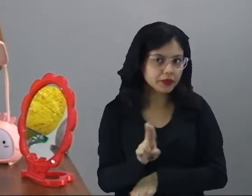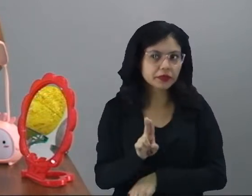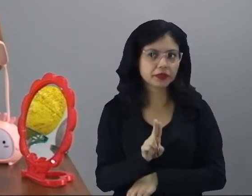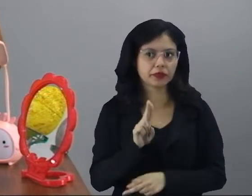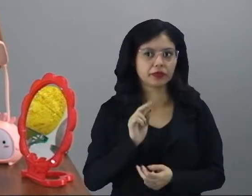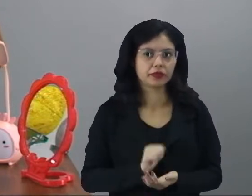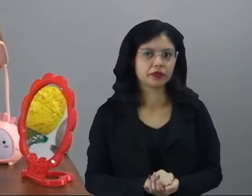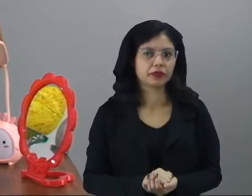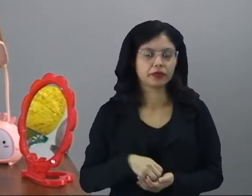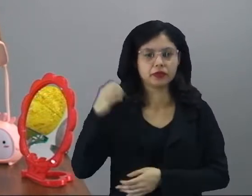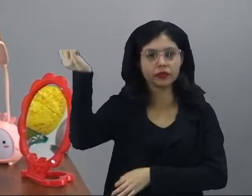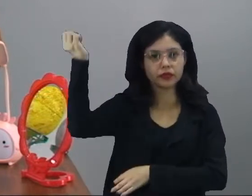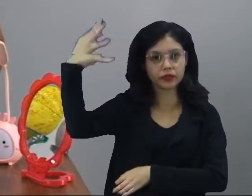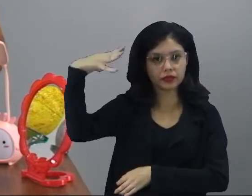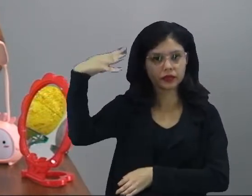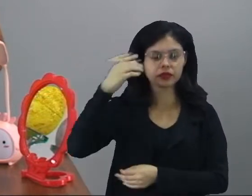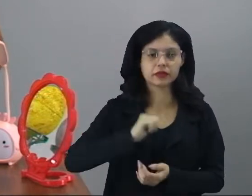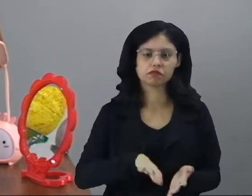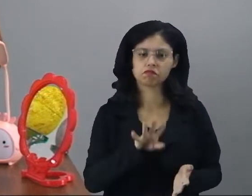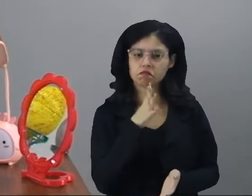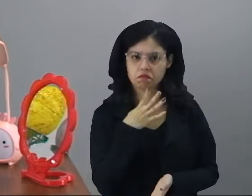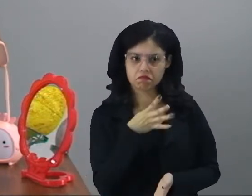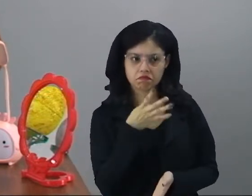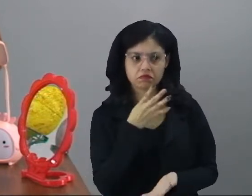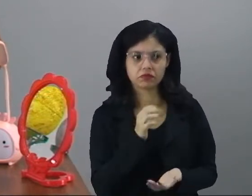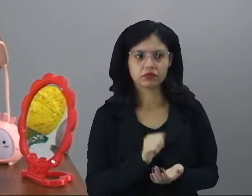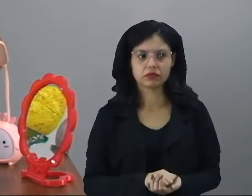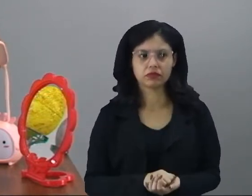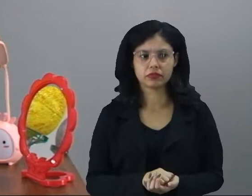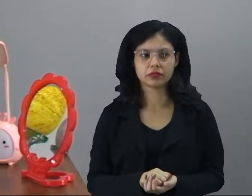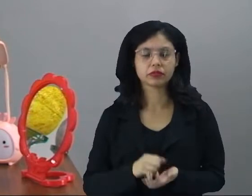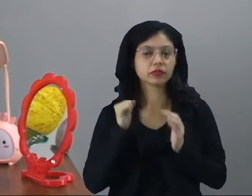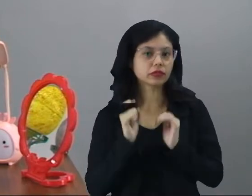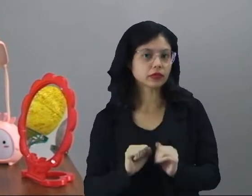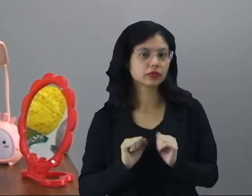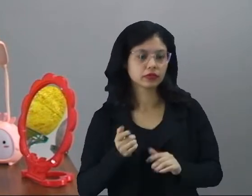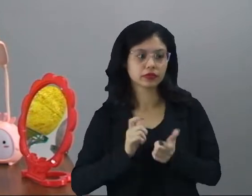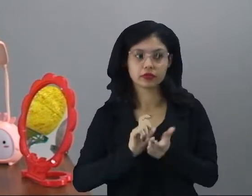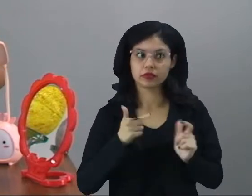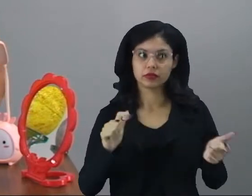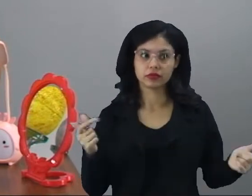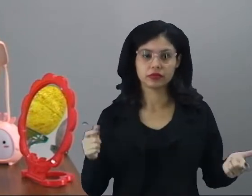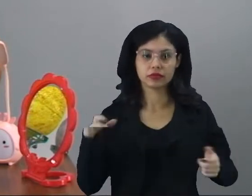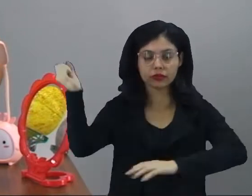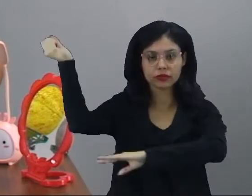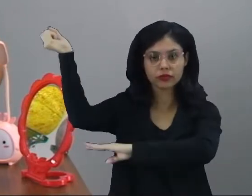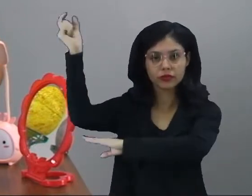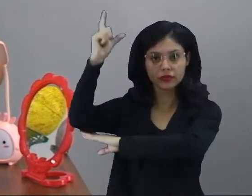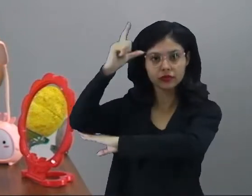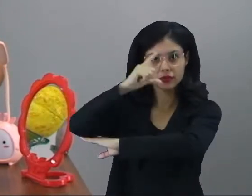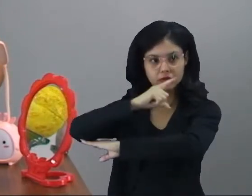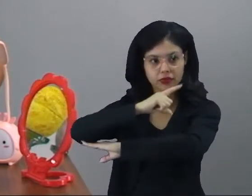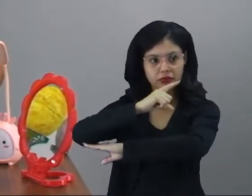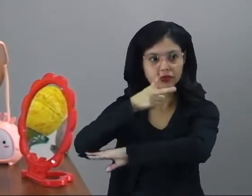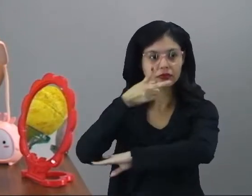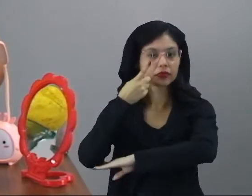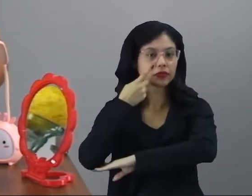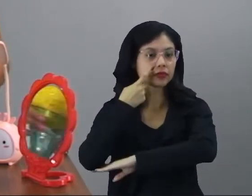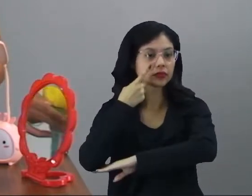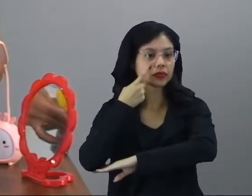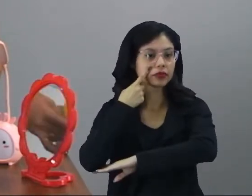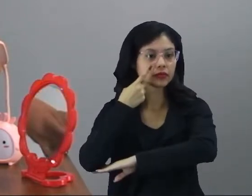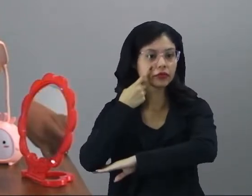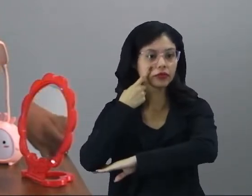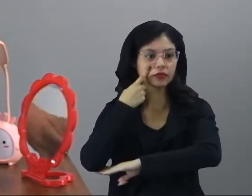objeto luminoso bem conhecido, que podemos dizer, o maior, é o Sol. Olha só, trouxe